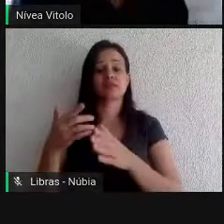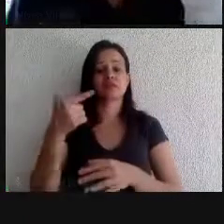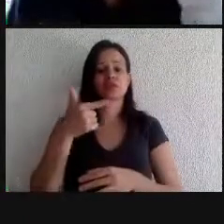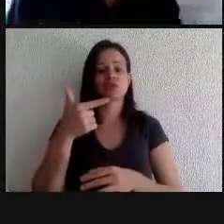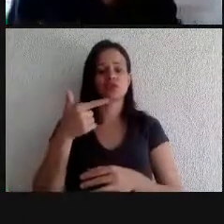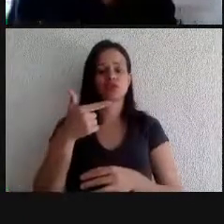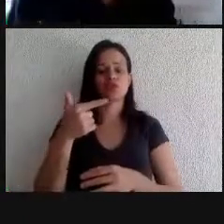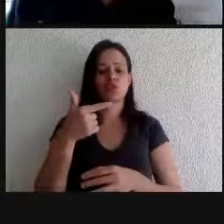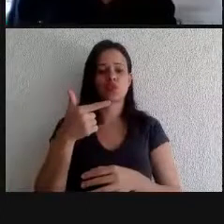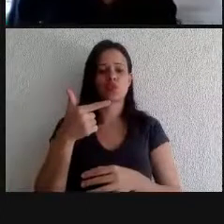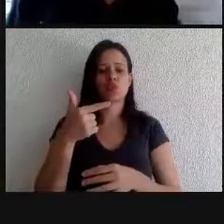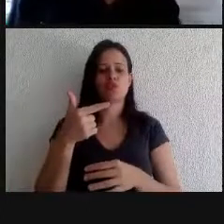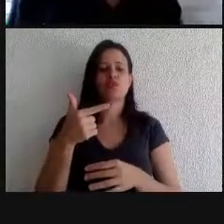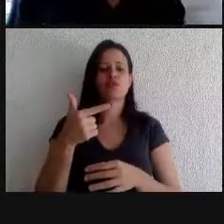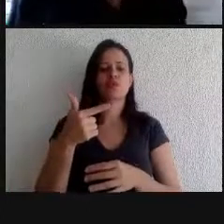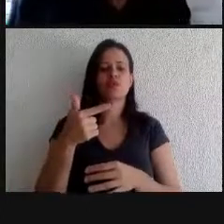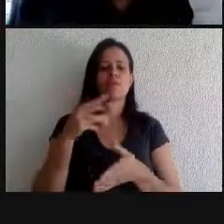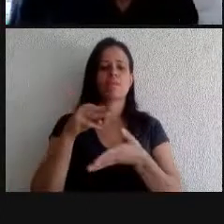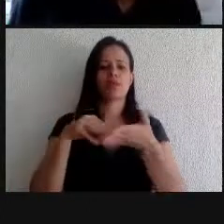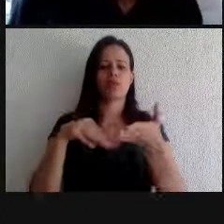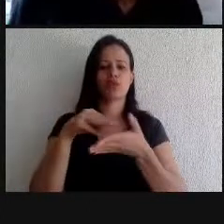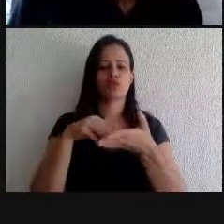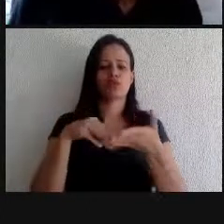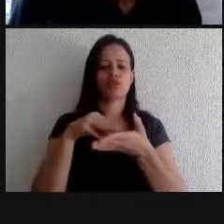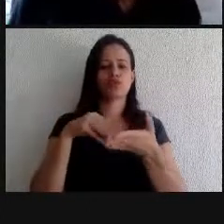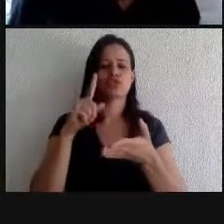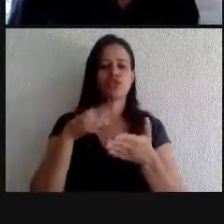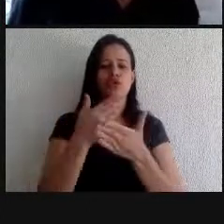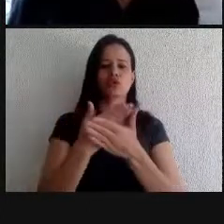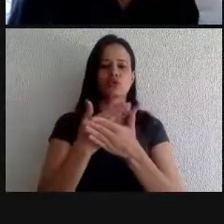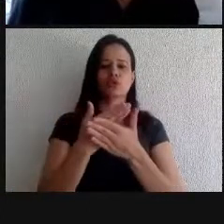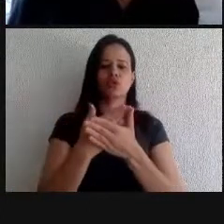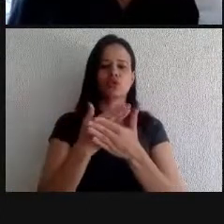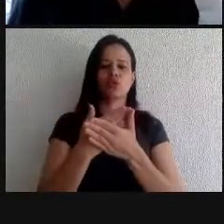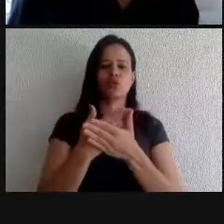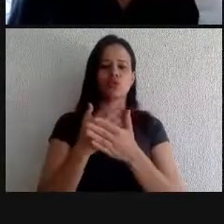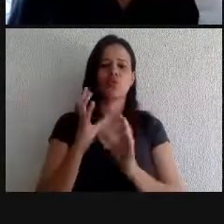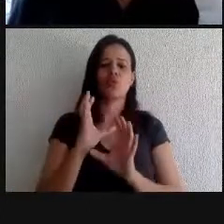estudo qualitativo, em que eu entro no conteúdo, né, das políticas,